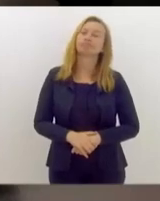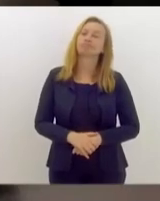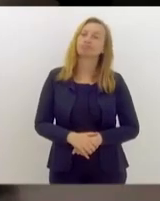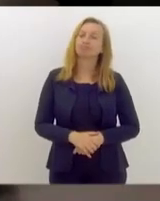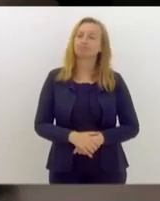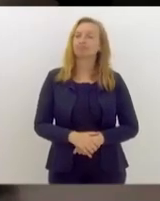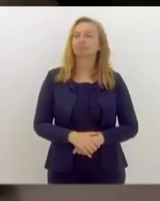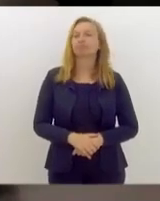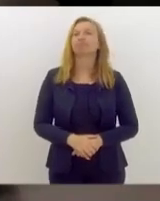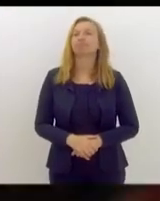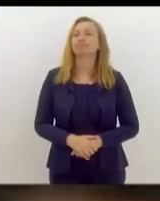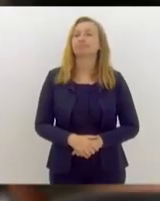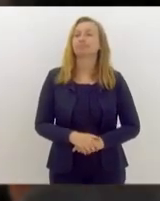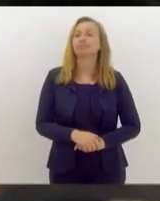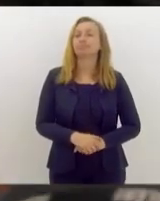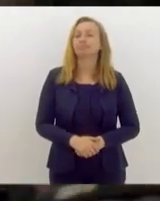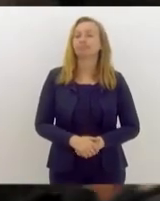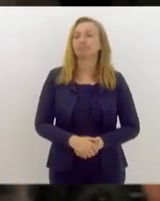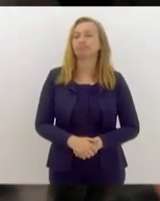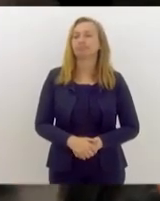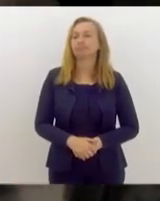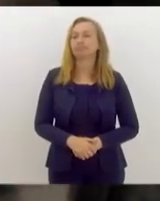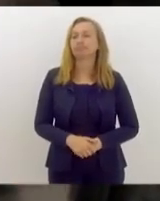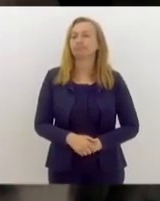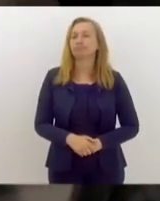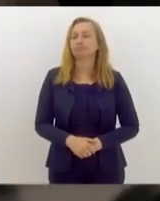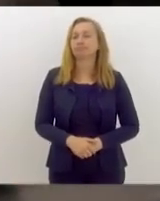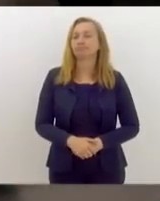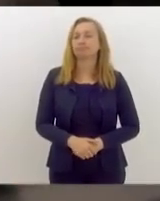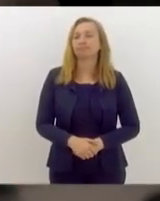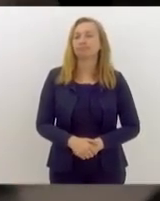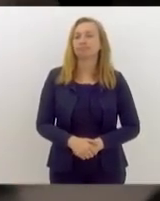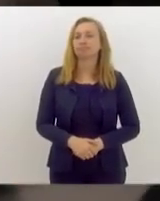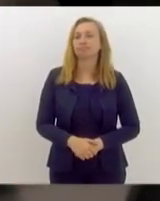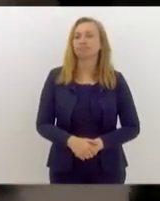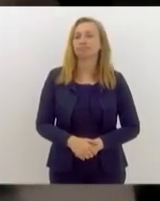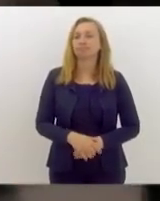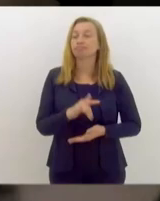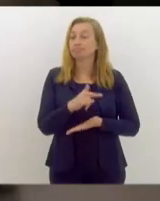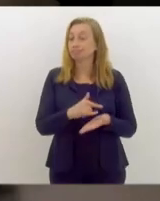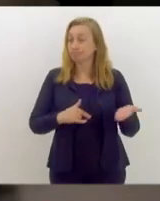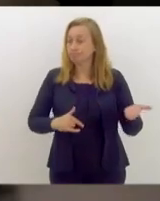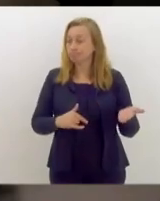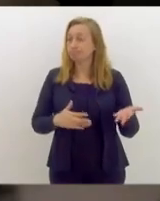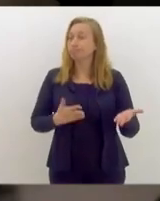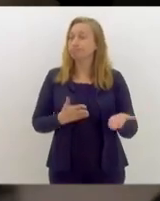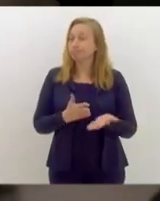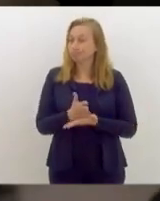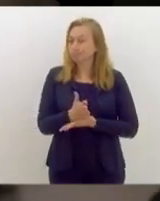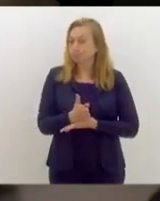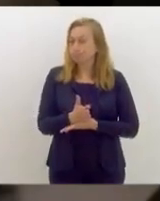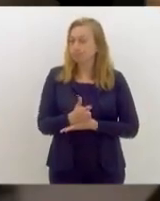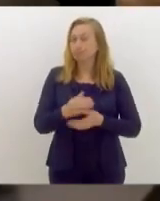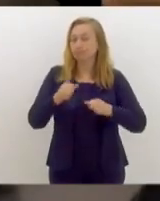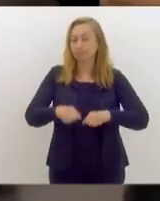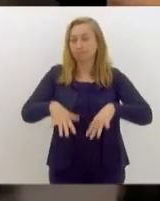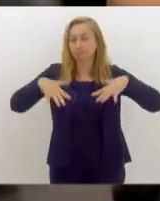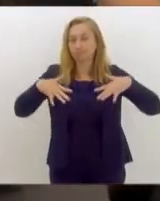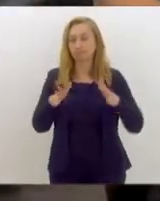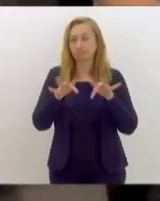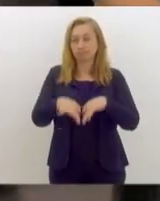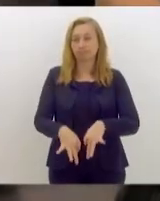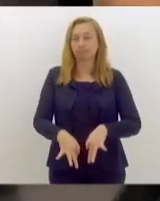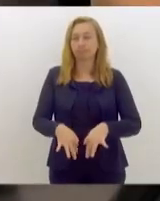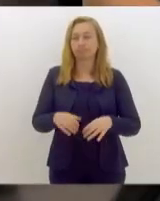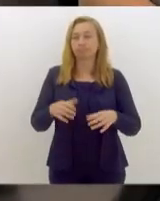Educação. Primeiro, estabelecer aqui que o documento aprovado na plenária final do Congresso